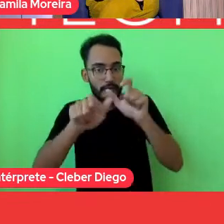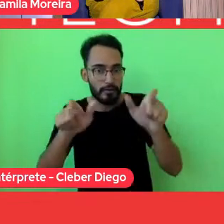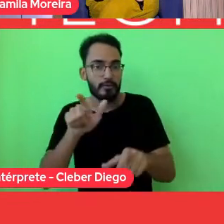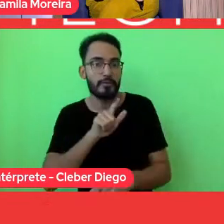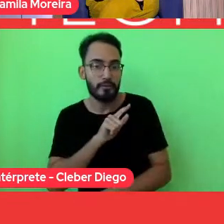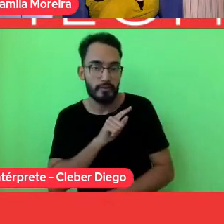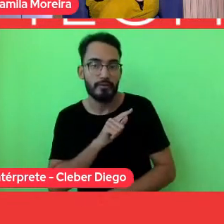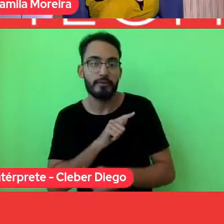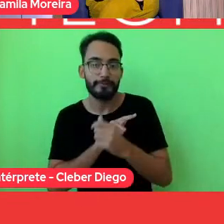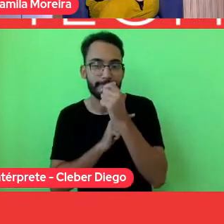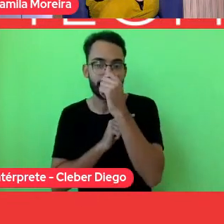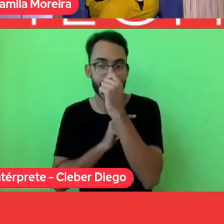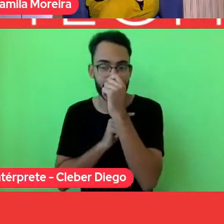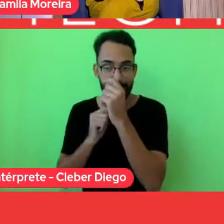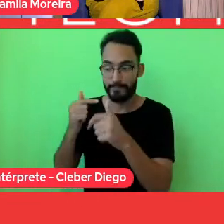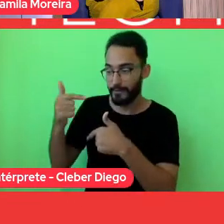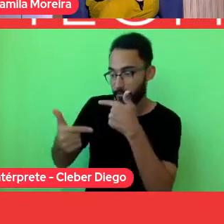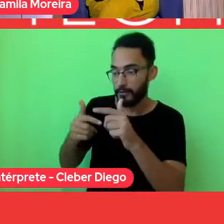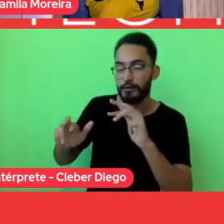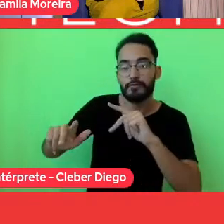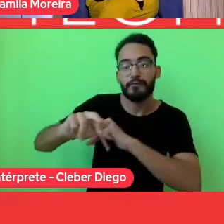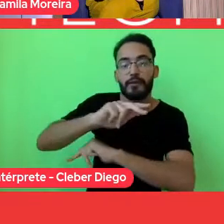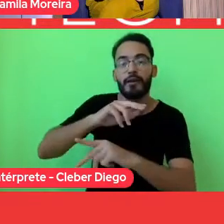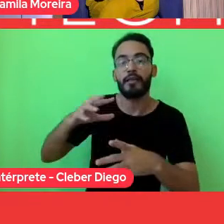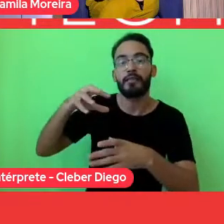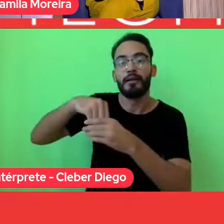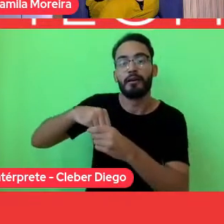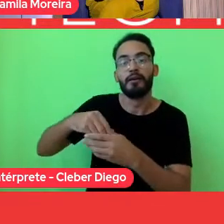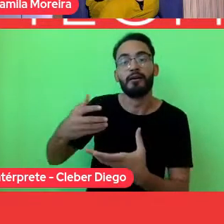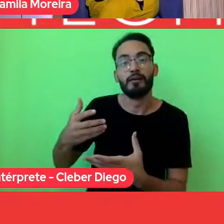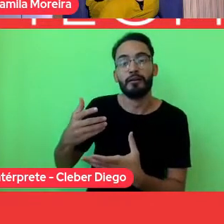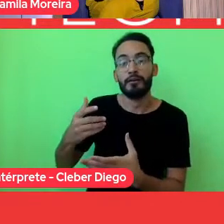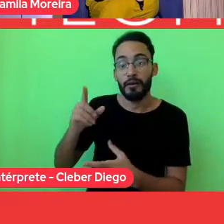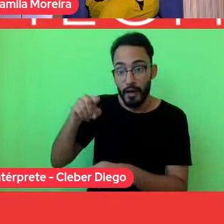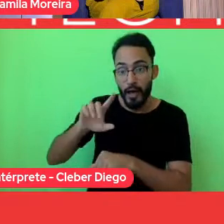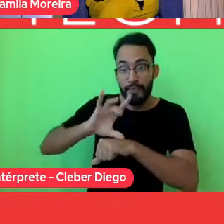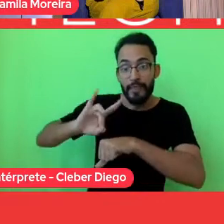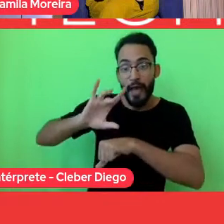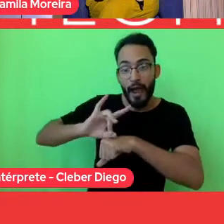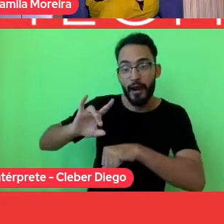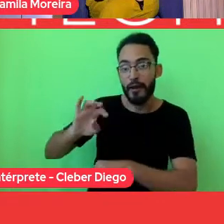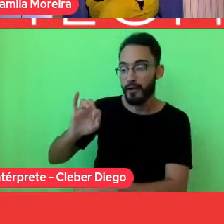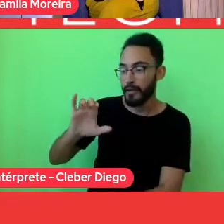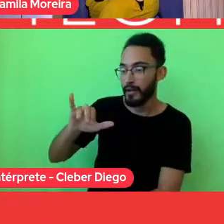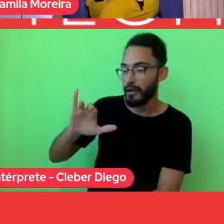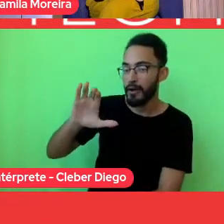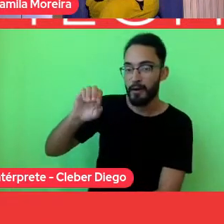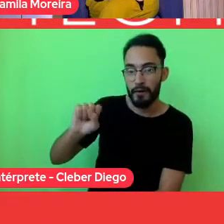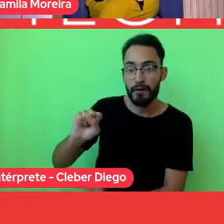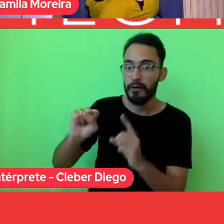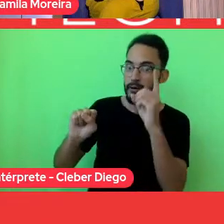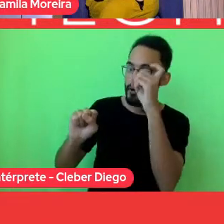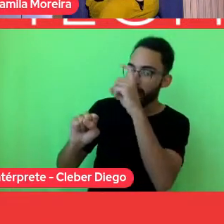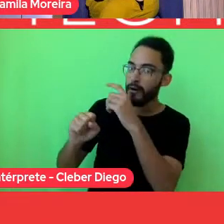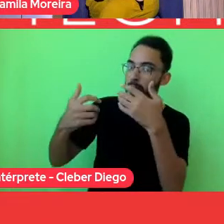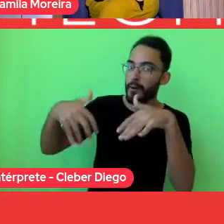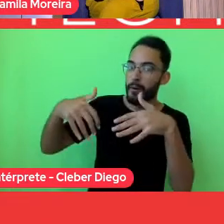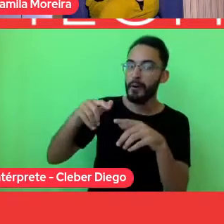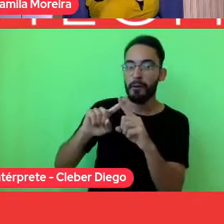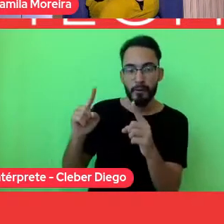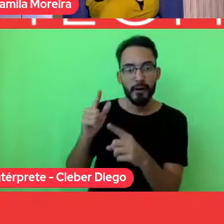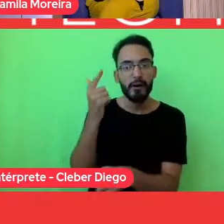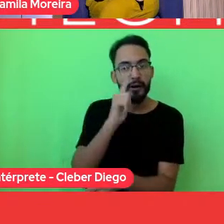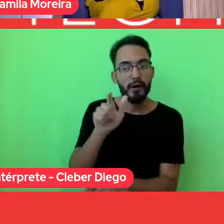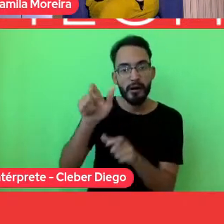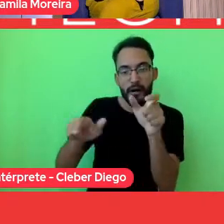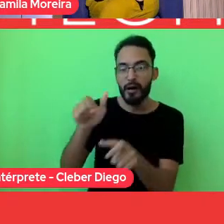de cargos diferentes dentro da área. E ainda por cima, cargos técnicos, que é um pouco mais difícil. Eu